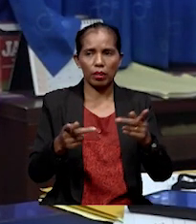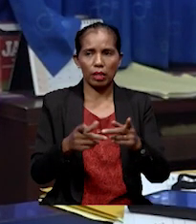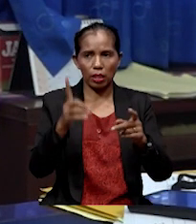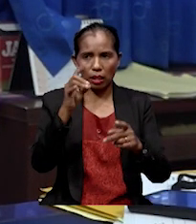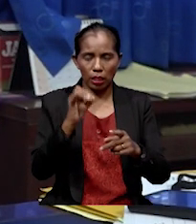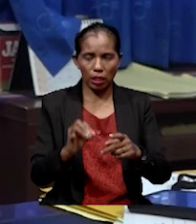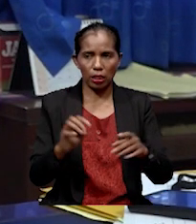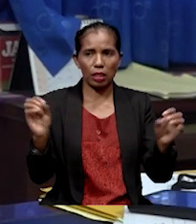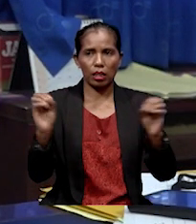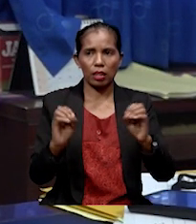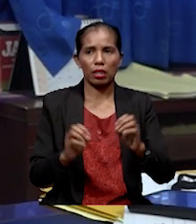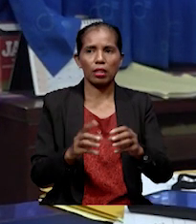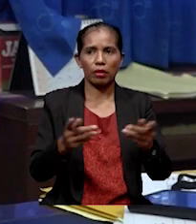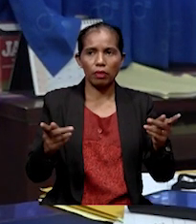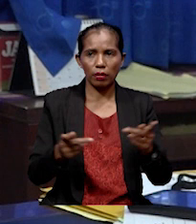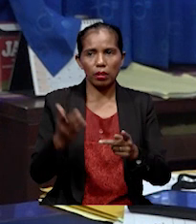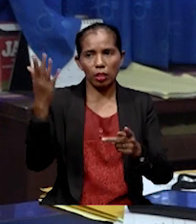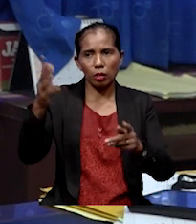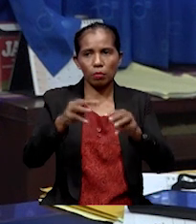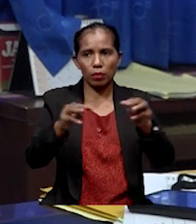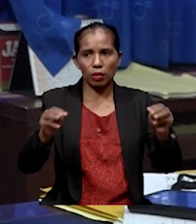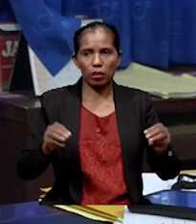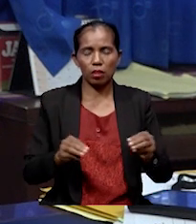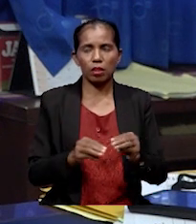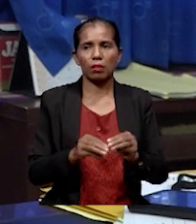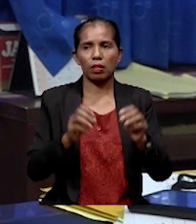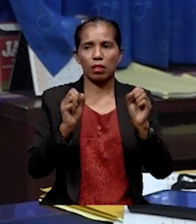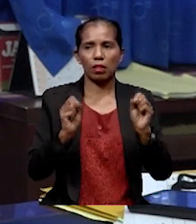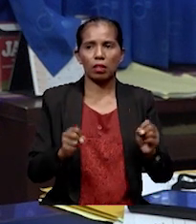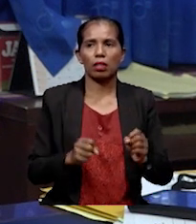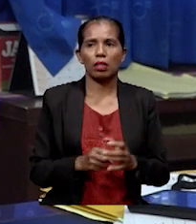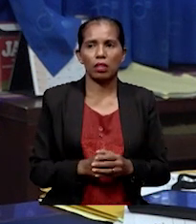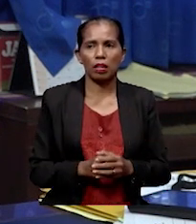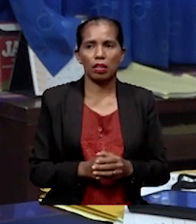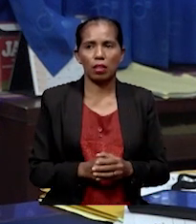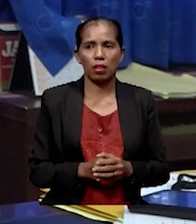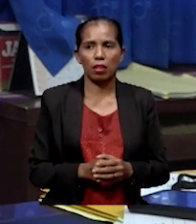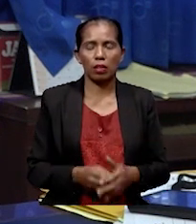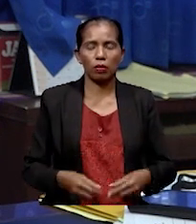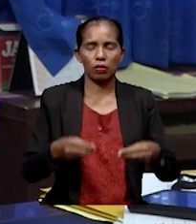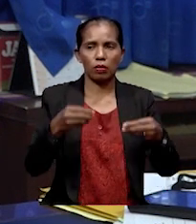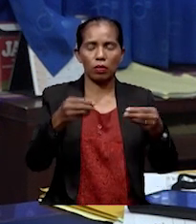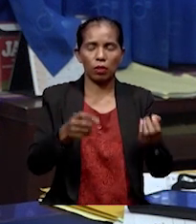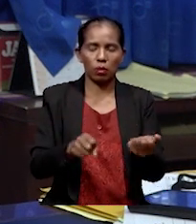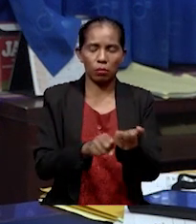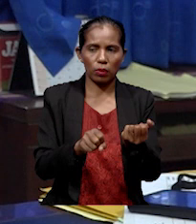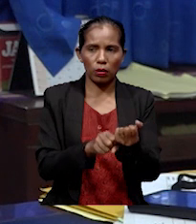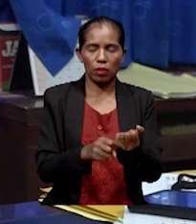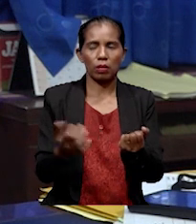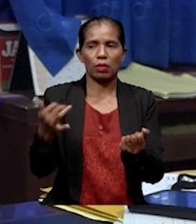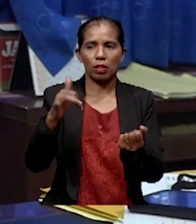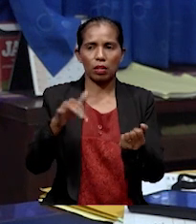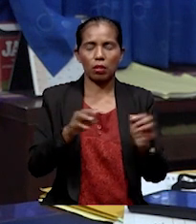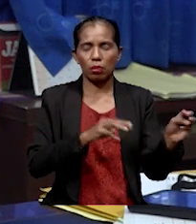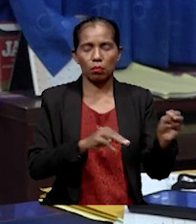siria raia município, neve origem siria mak seguro, proteção civil disponível, for na apoio a siria para siria vaha, muda